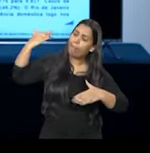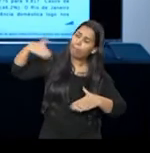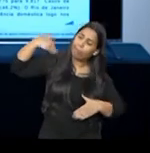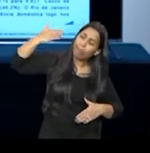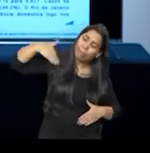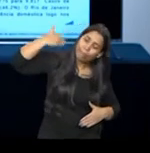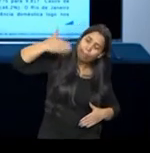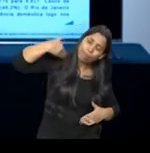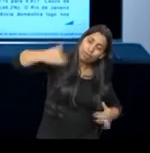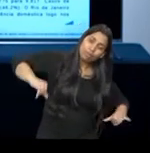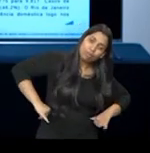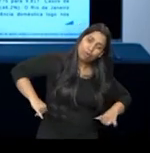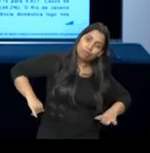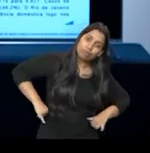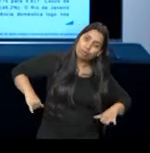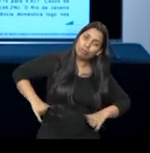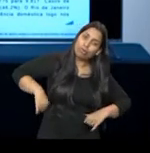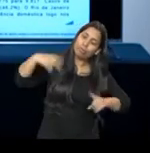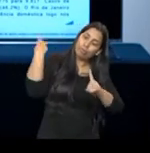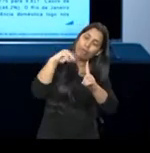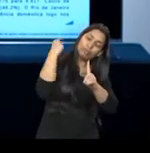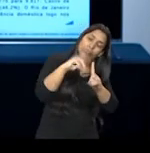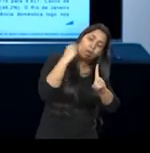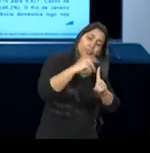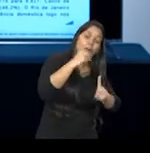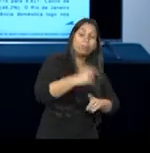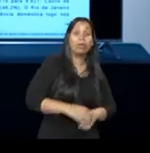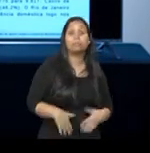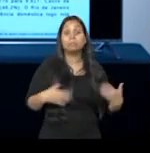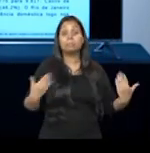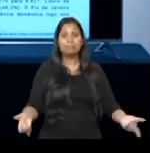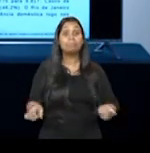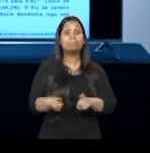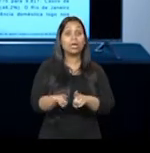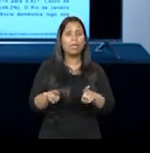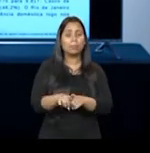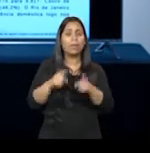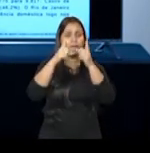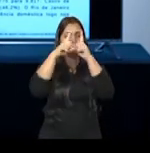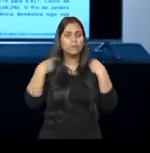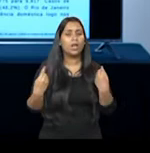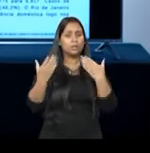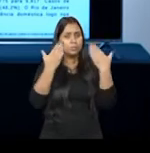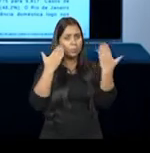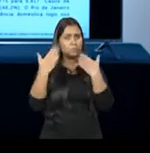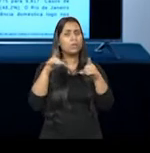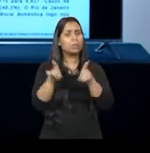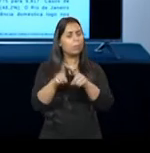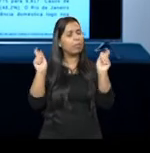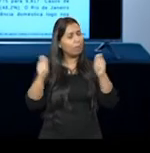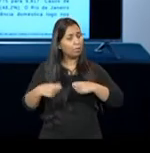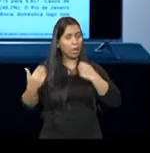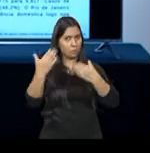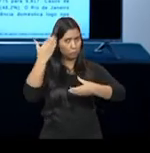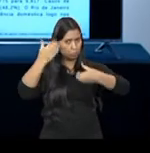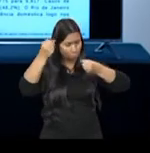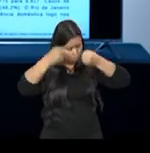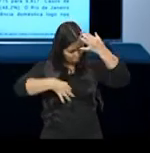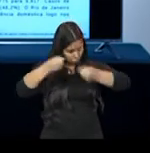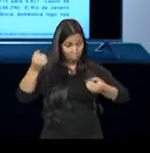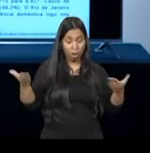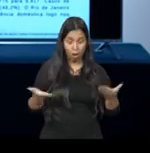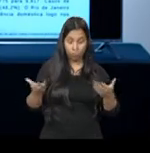há muito tempo, e a violência psicológica também é importante, precisa ser discutido aqui. Muitas